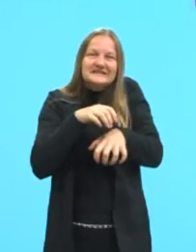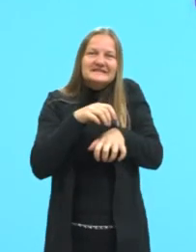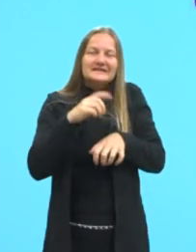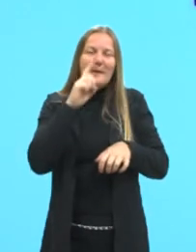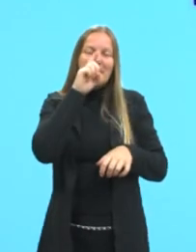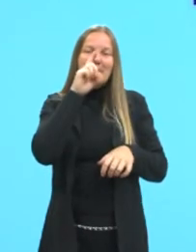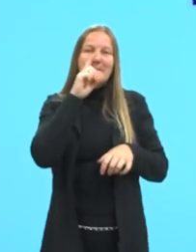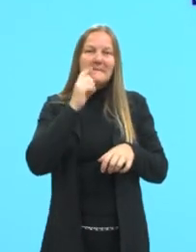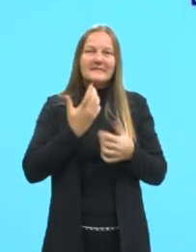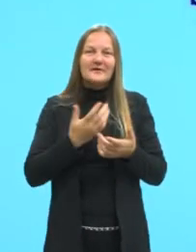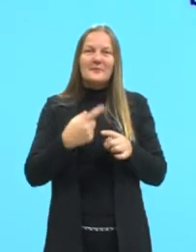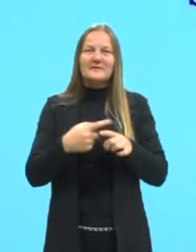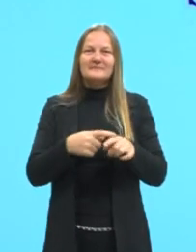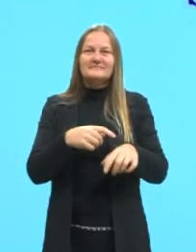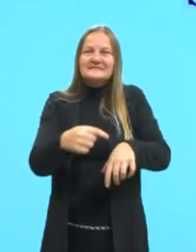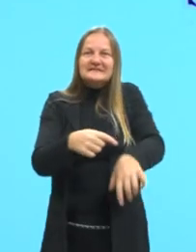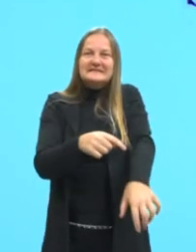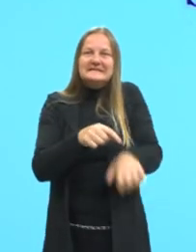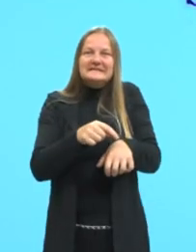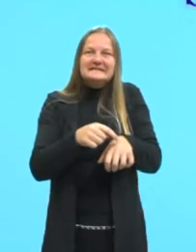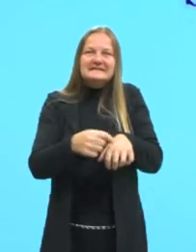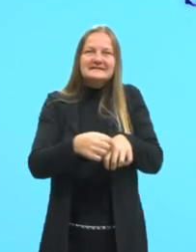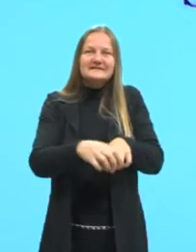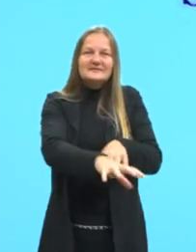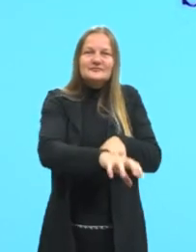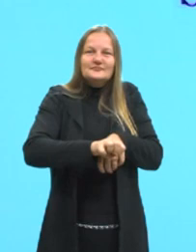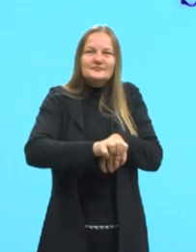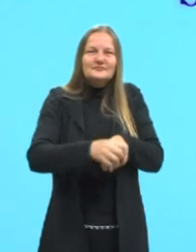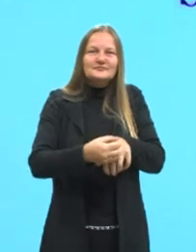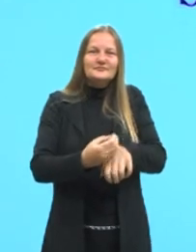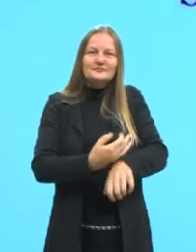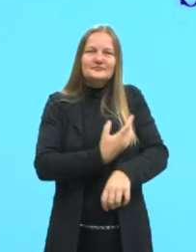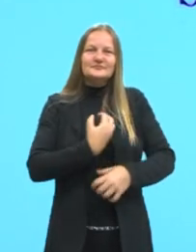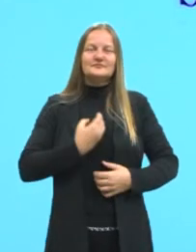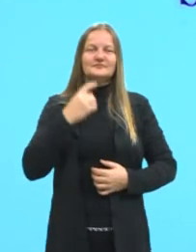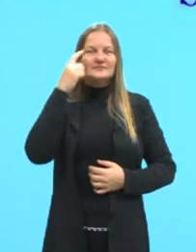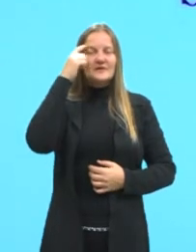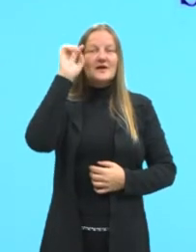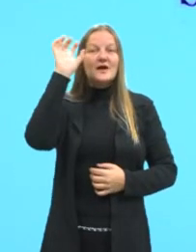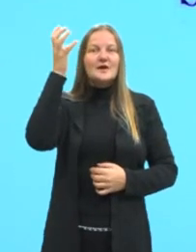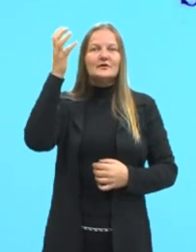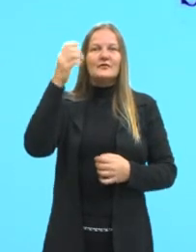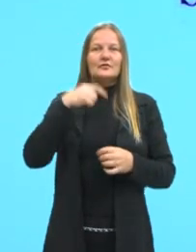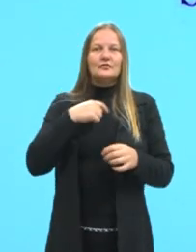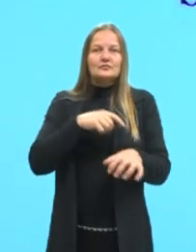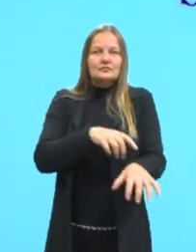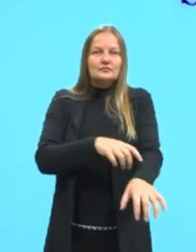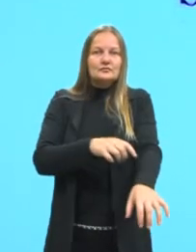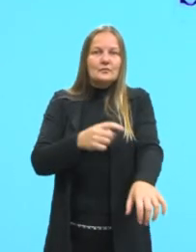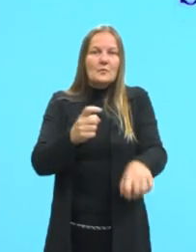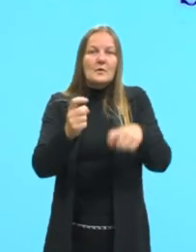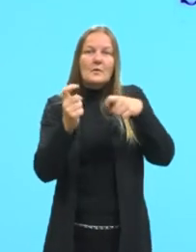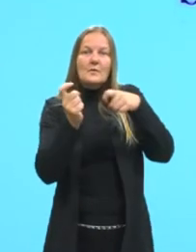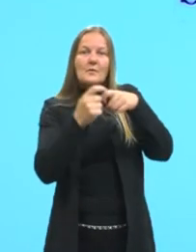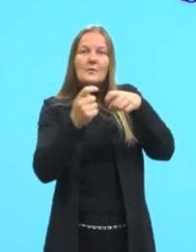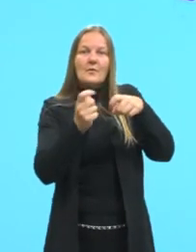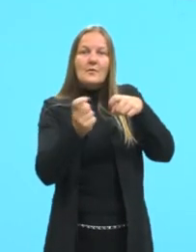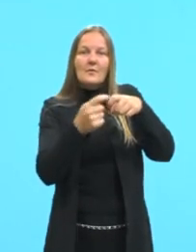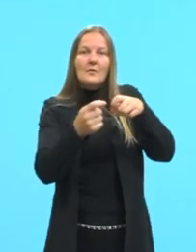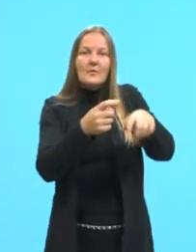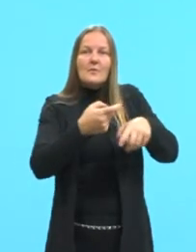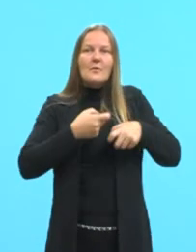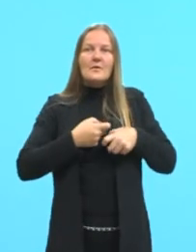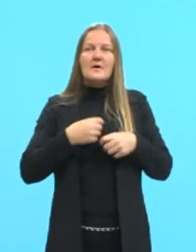caso puxa a mão que tá machucando que sente dor aí ele vai decidir para tu puxar a mão tira a mão e vai